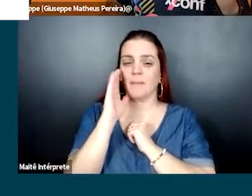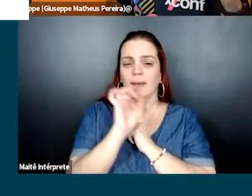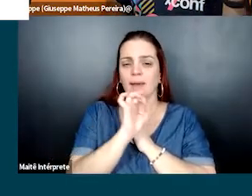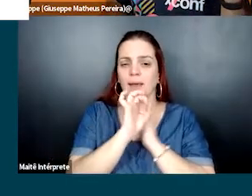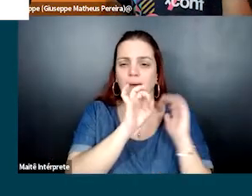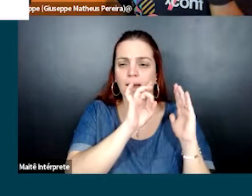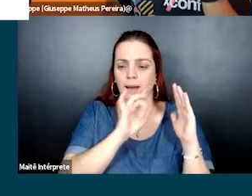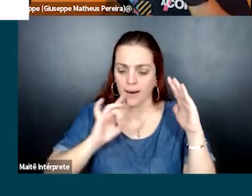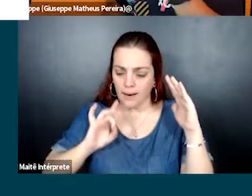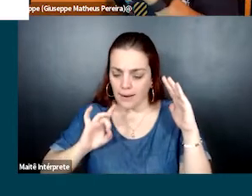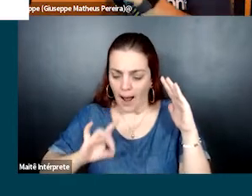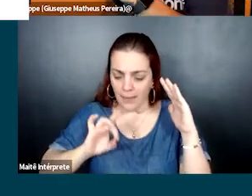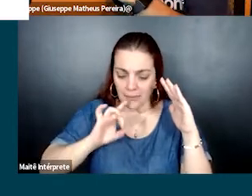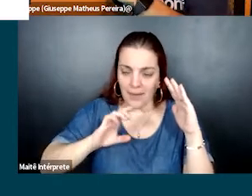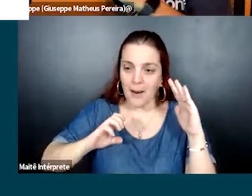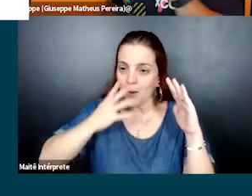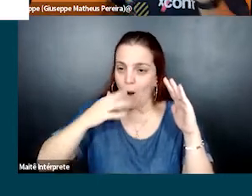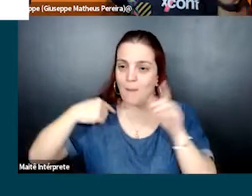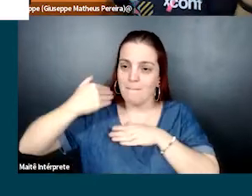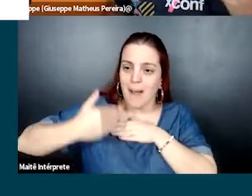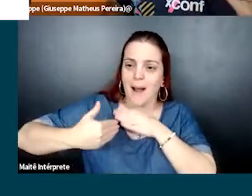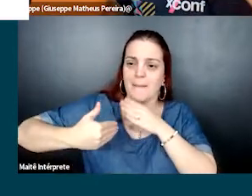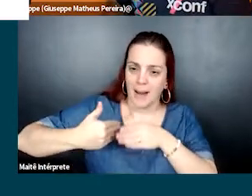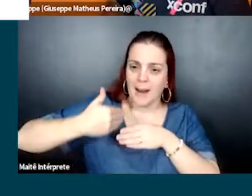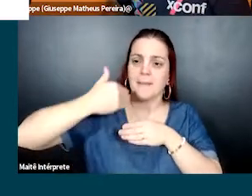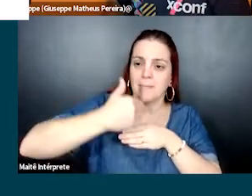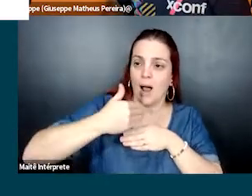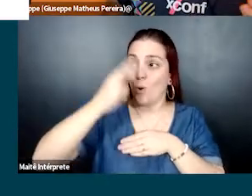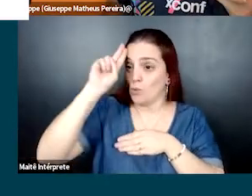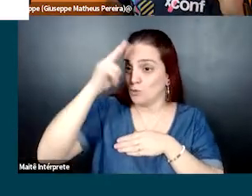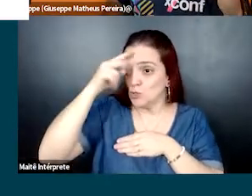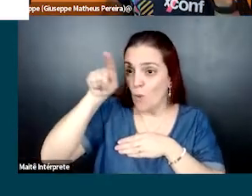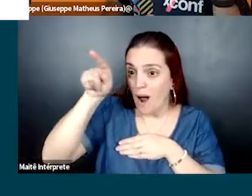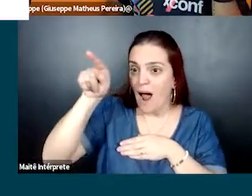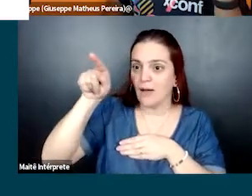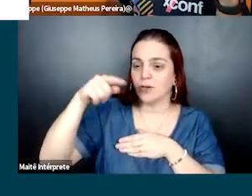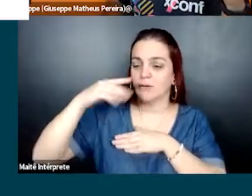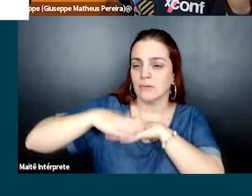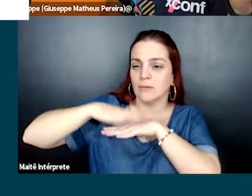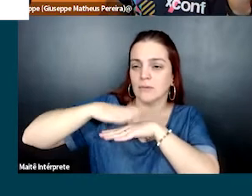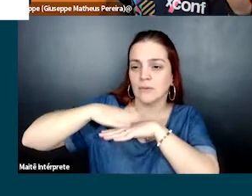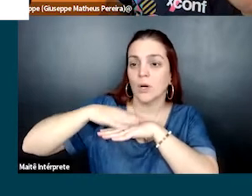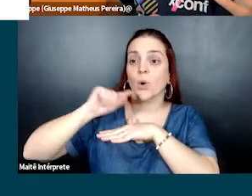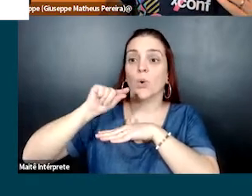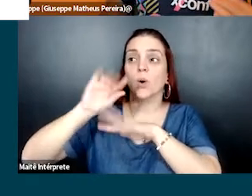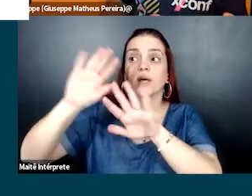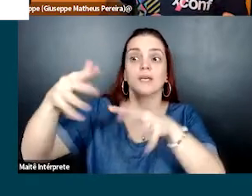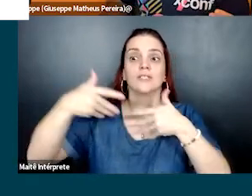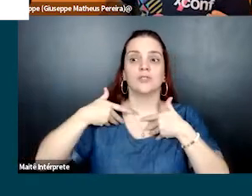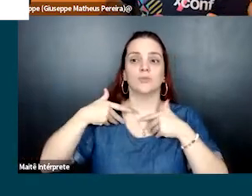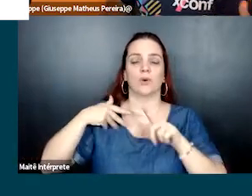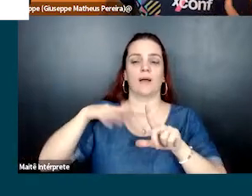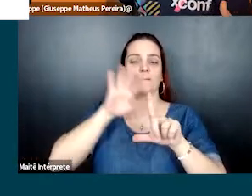né? Cada passo que o teu usuário final dá, qual que é a experiência dele e o que esses passos estimula